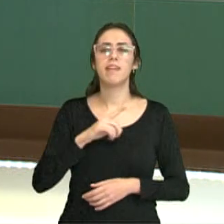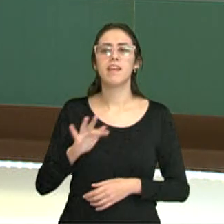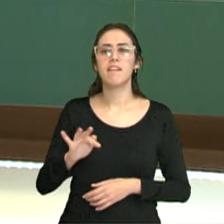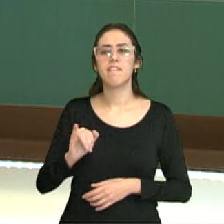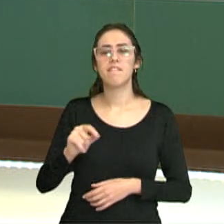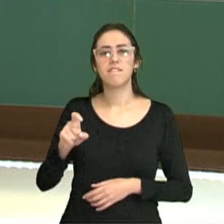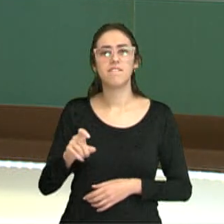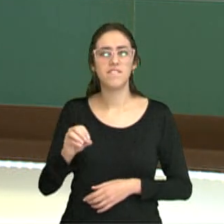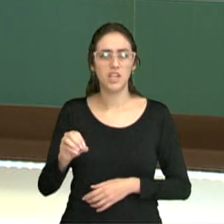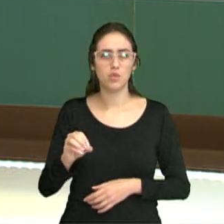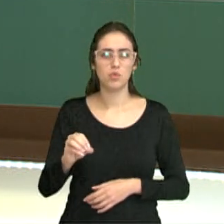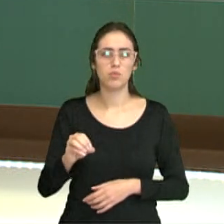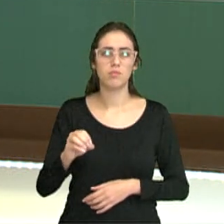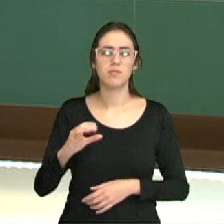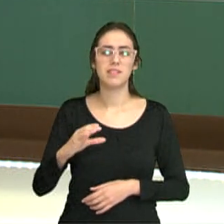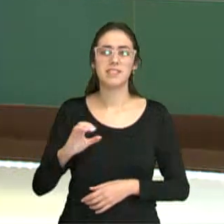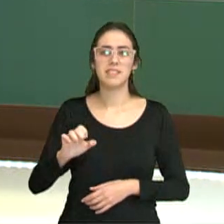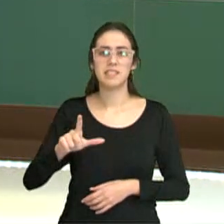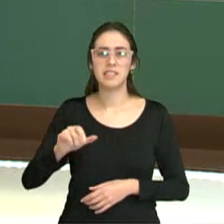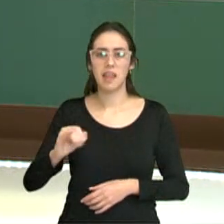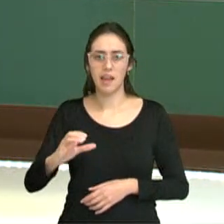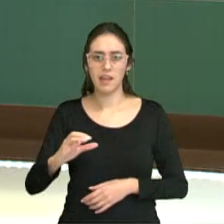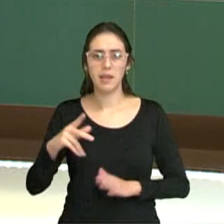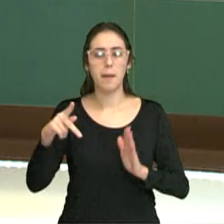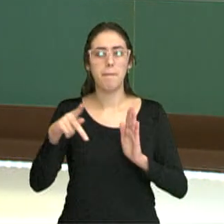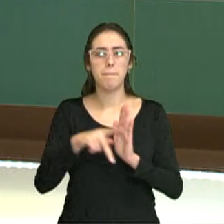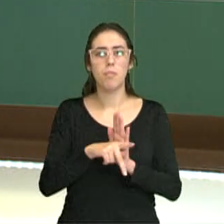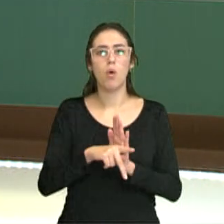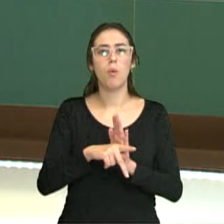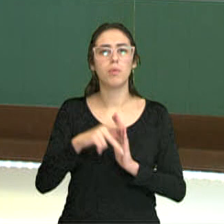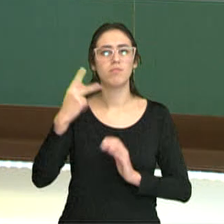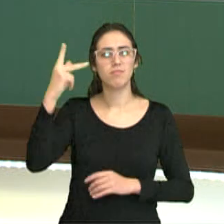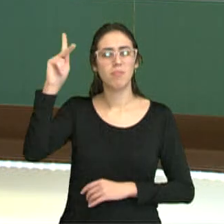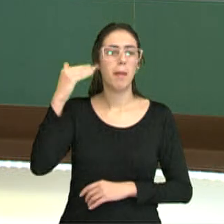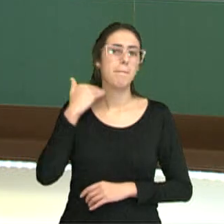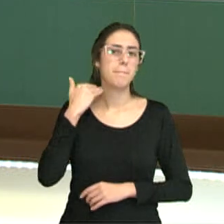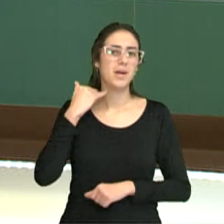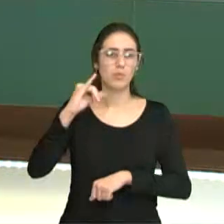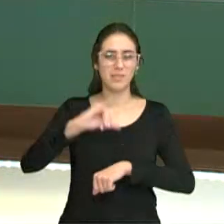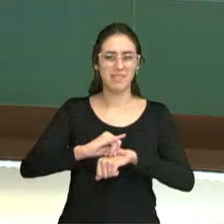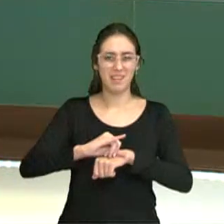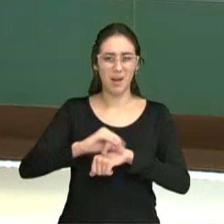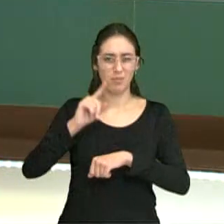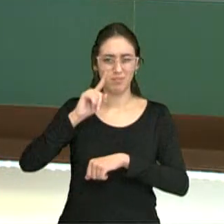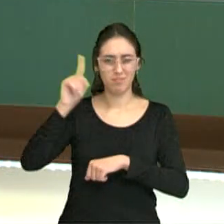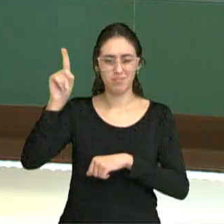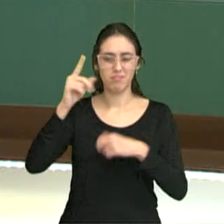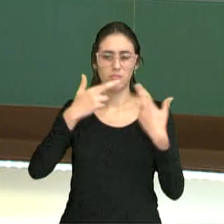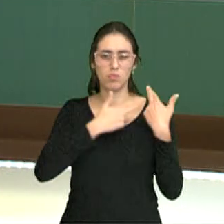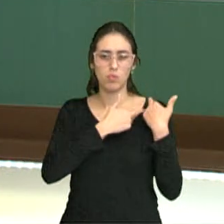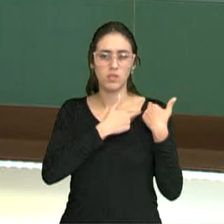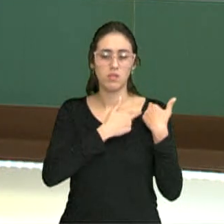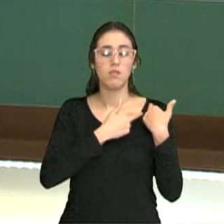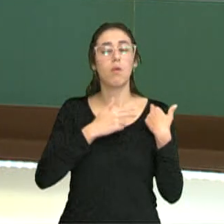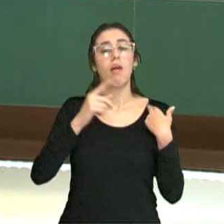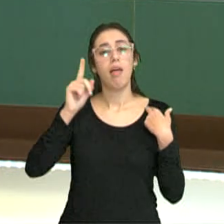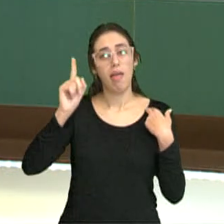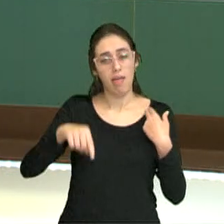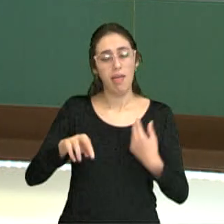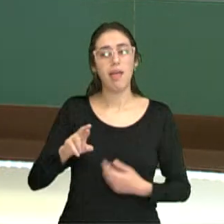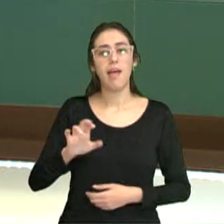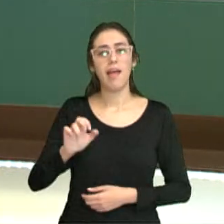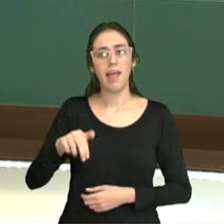a taxa Selic, que é determinado pelo Copom no Banco Central, eles são considerados renda